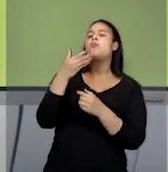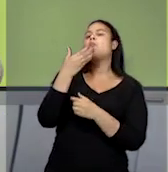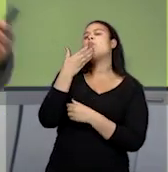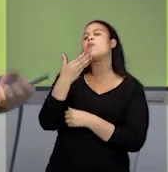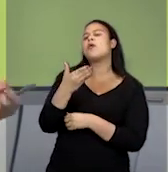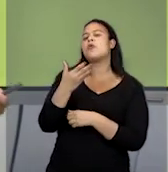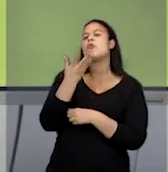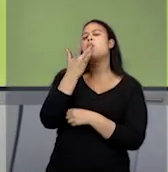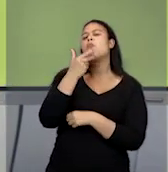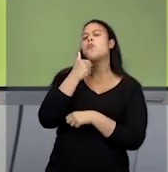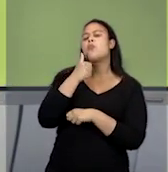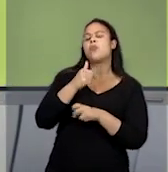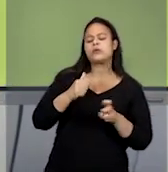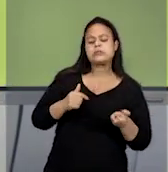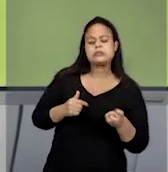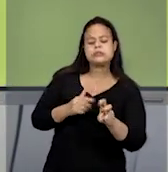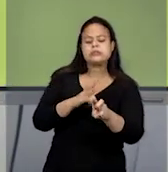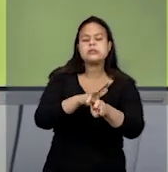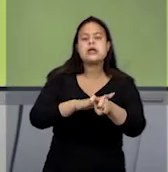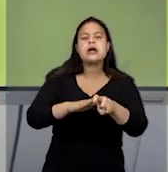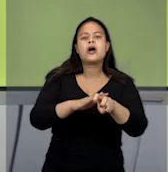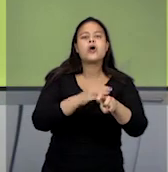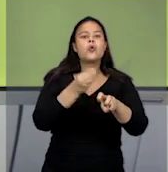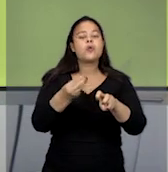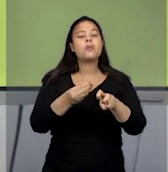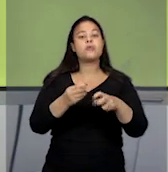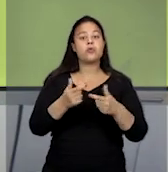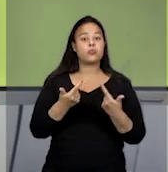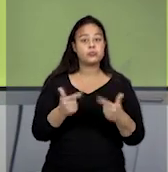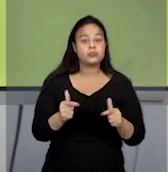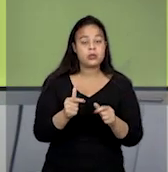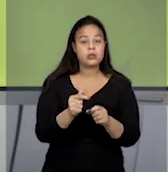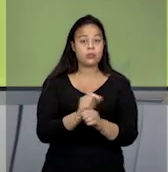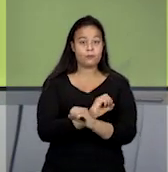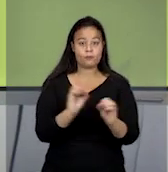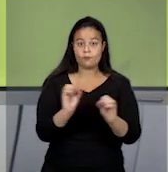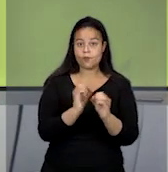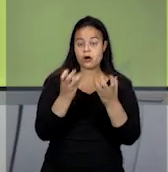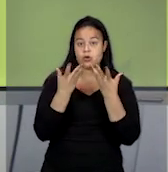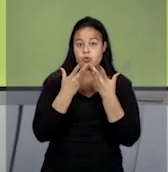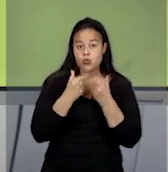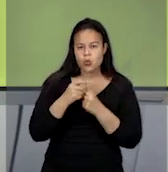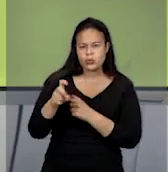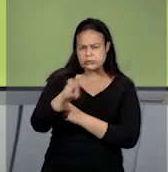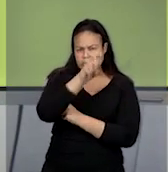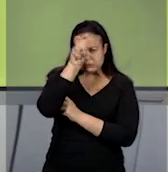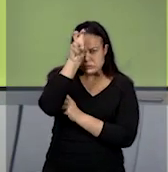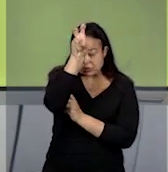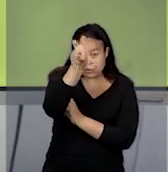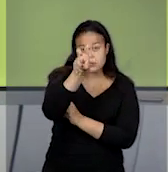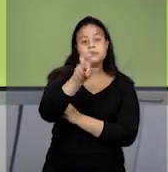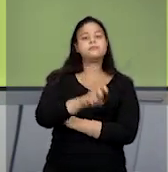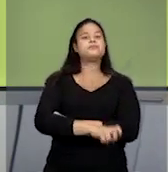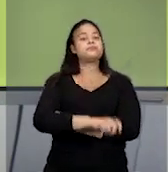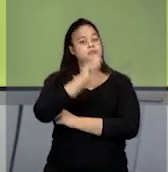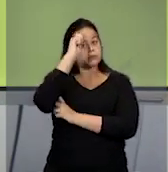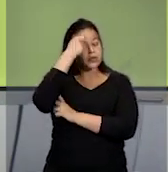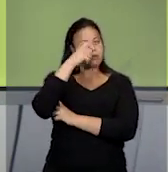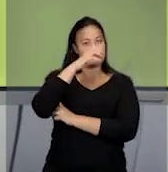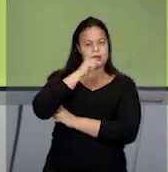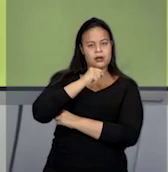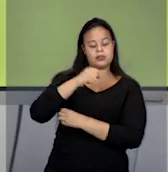que elas podem ser albinas, laranjas, preta, selvagem. Então, são 4 aí fenótipos que nós